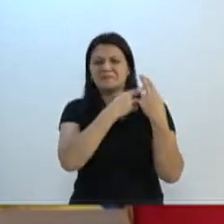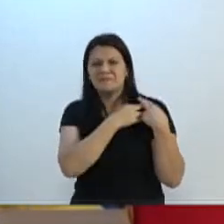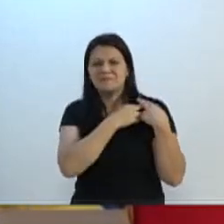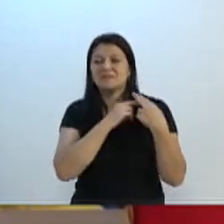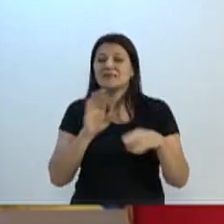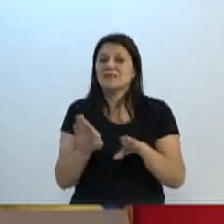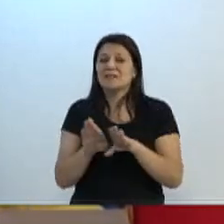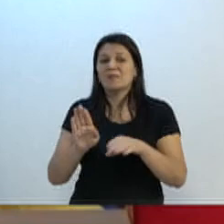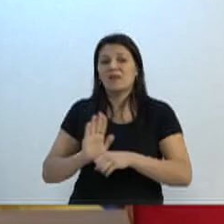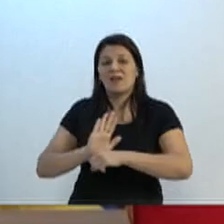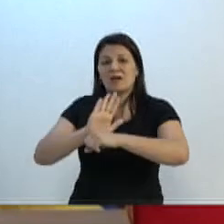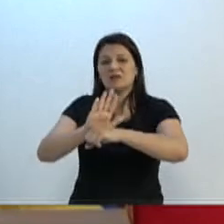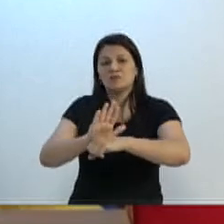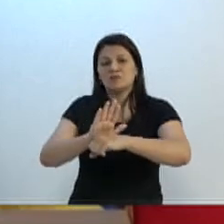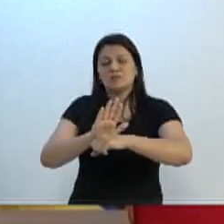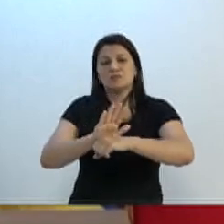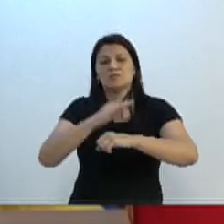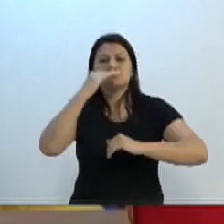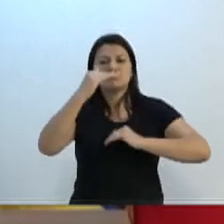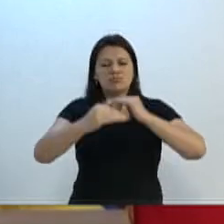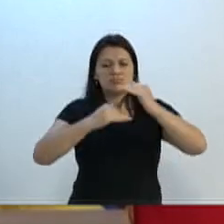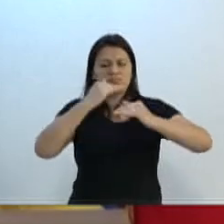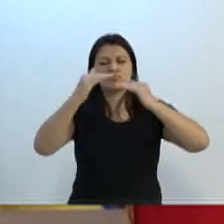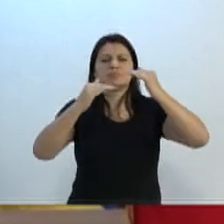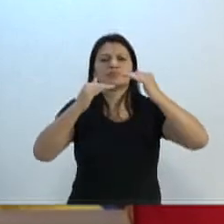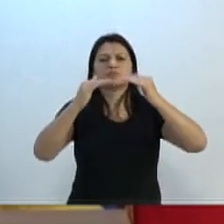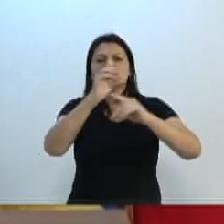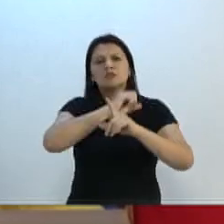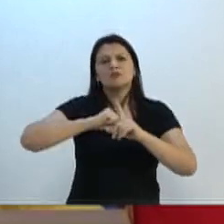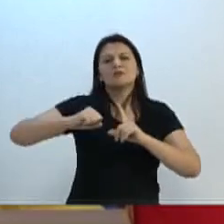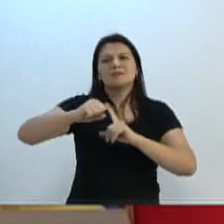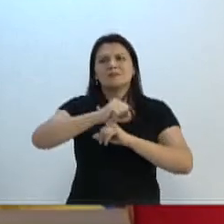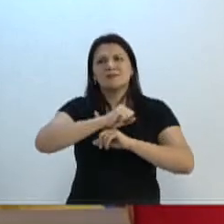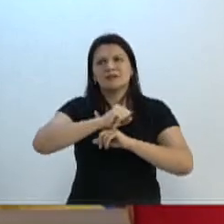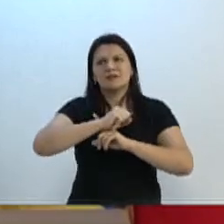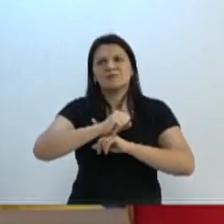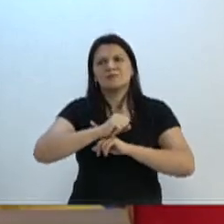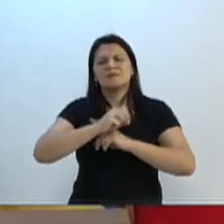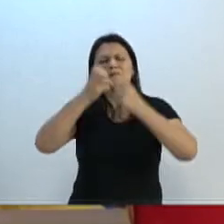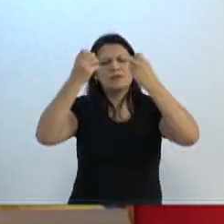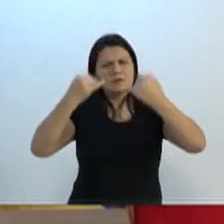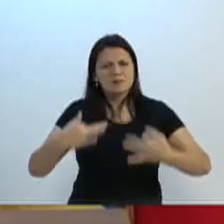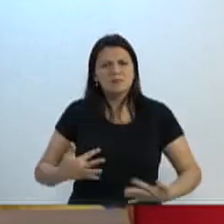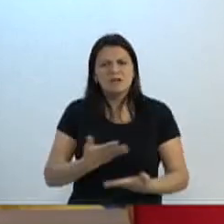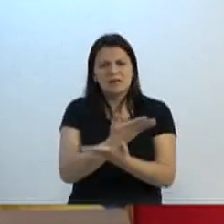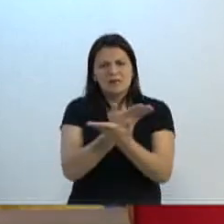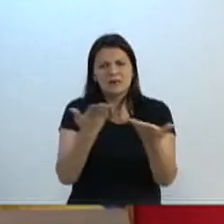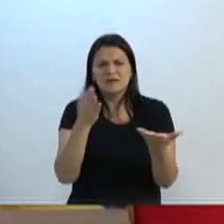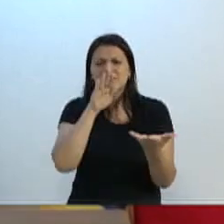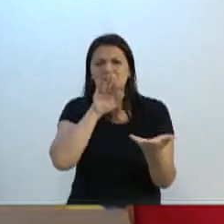ajuda, sobretudo, na construção e no avanço da nossa sociedade. Então, deixar isso bem claro para todos nessa tarde. Obrigado.